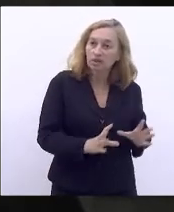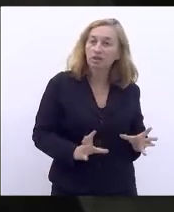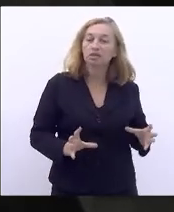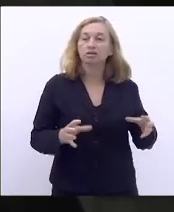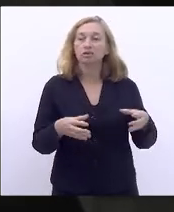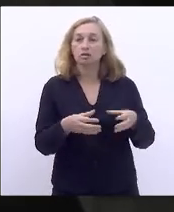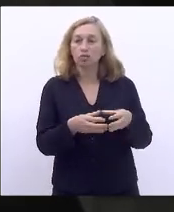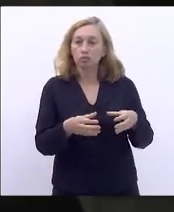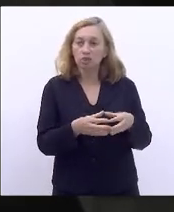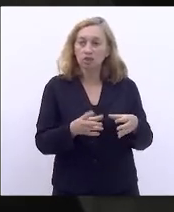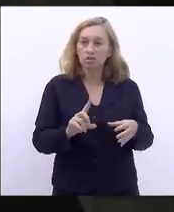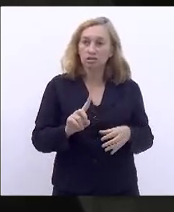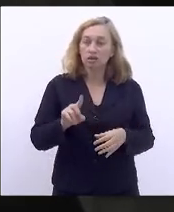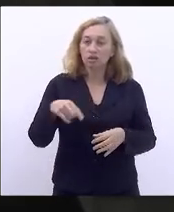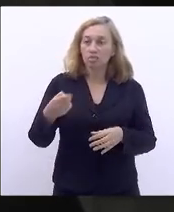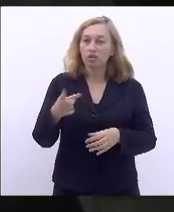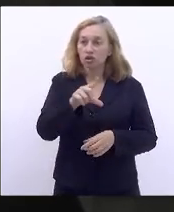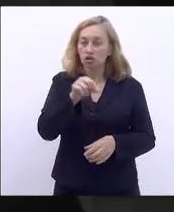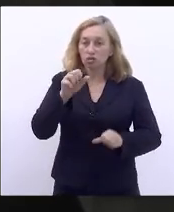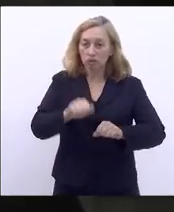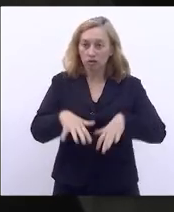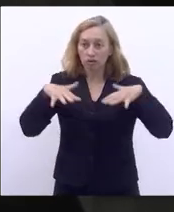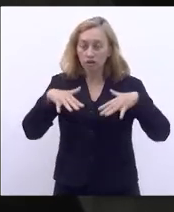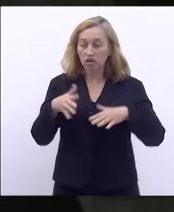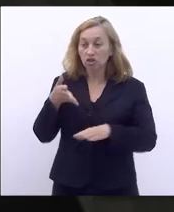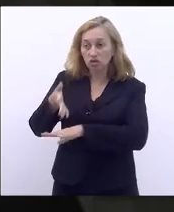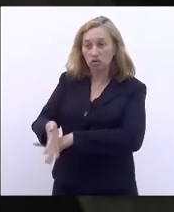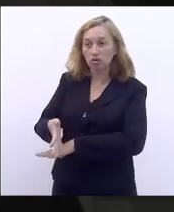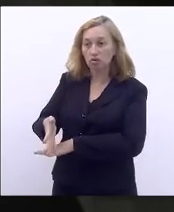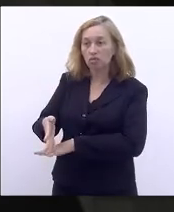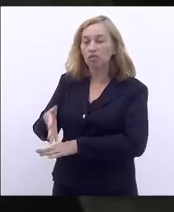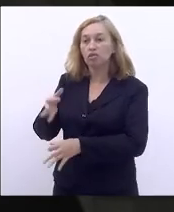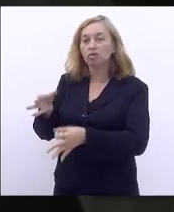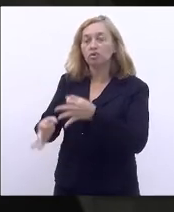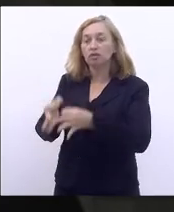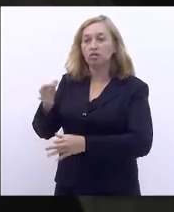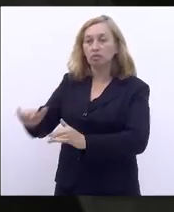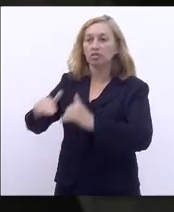processante, passando pela decisão em plenário. Quando chegou no Tribunal Especial Misto,